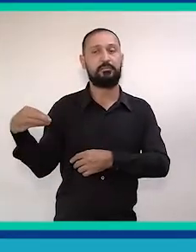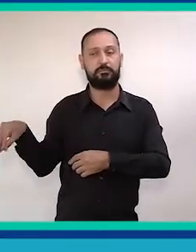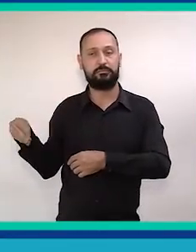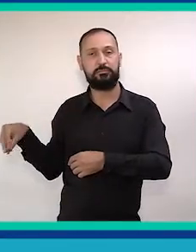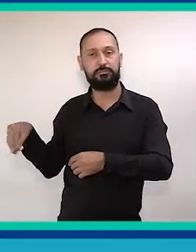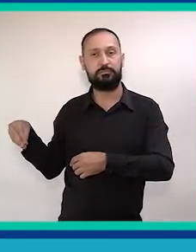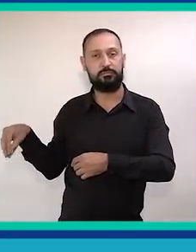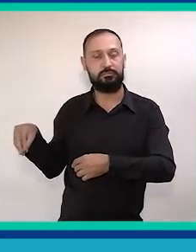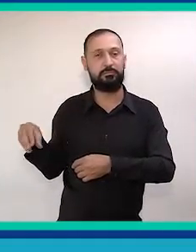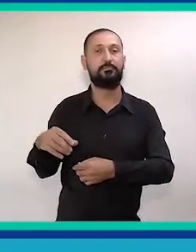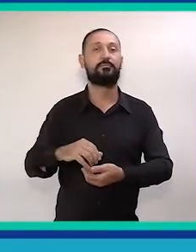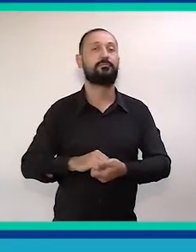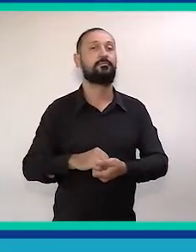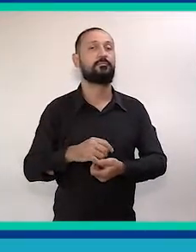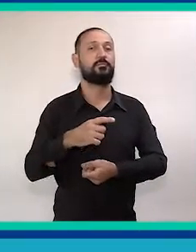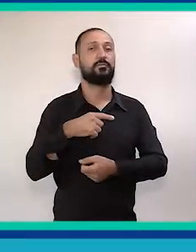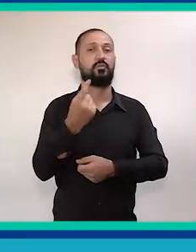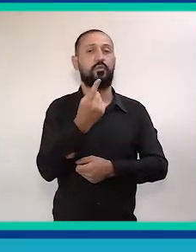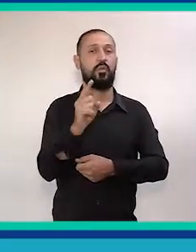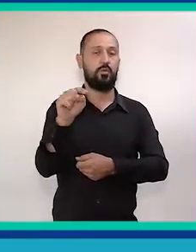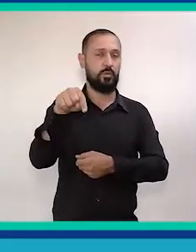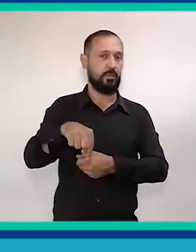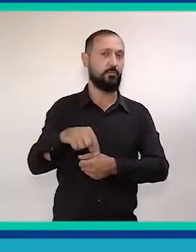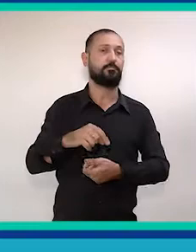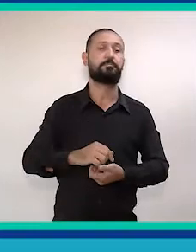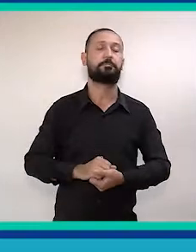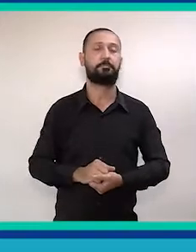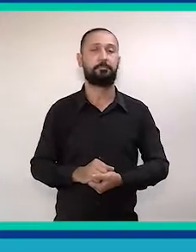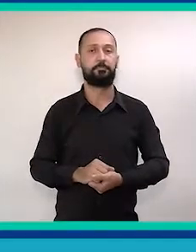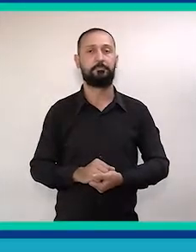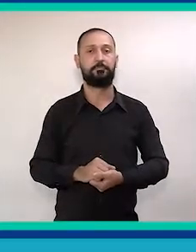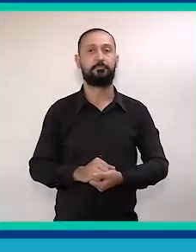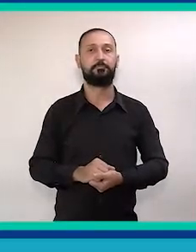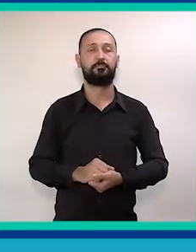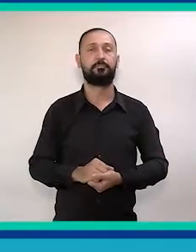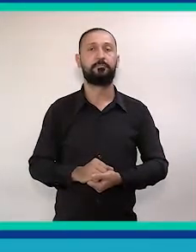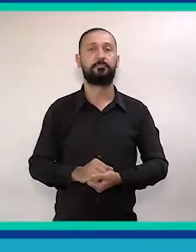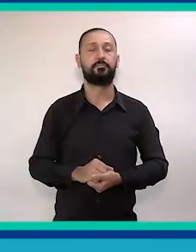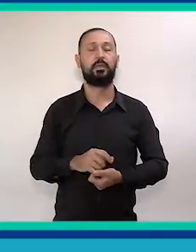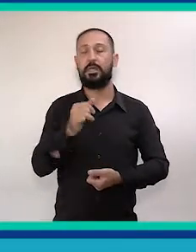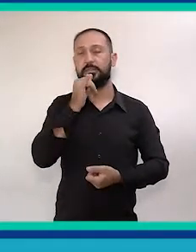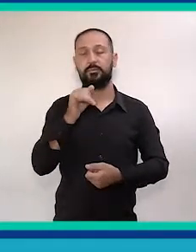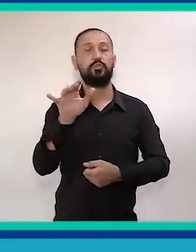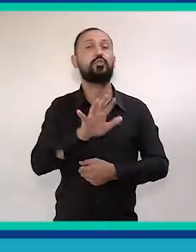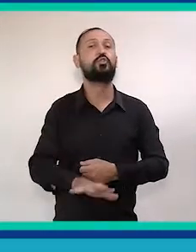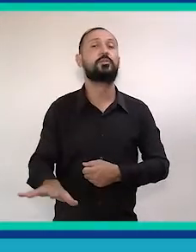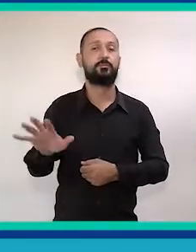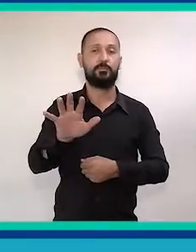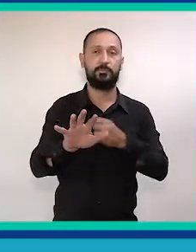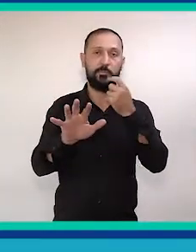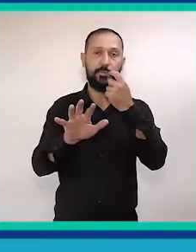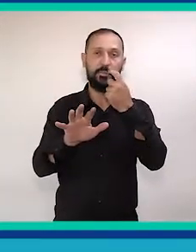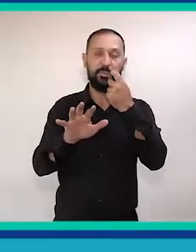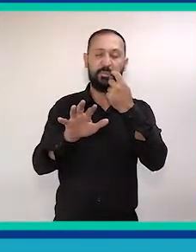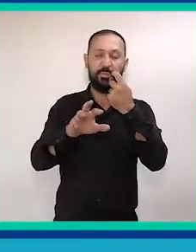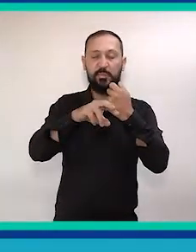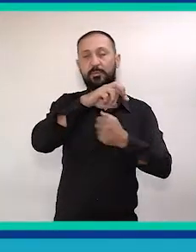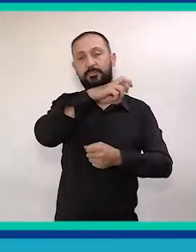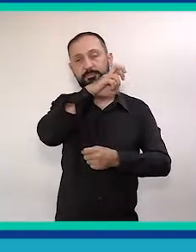da cascavel, que é a Crotalus duriçus, que nesse caso a gente só tem uma espécie na instituição. Então, no